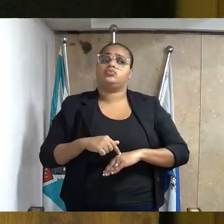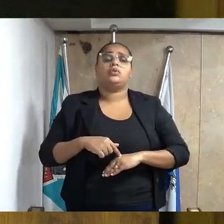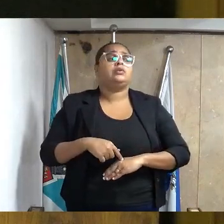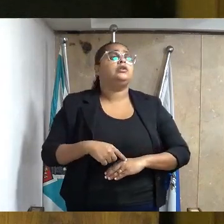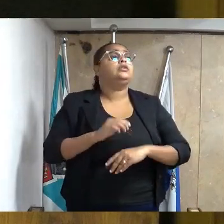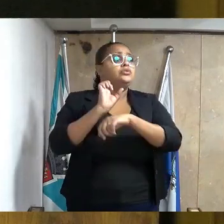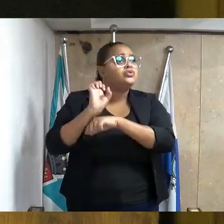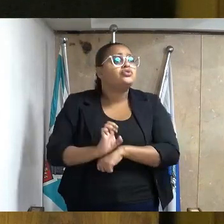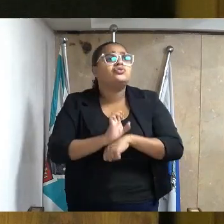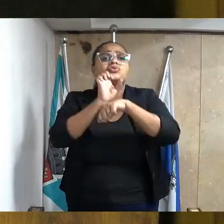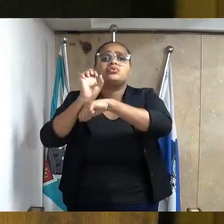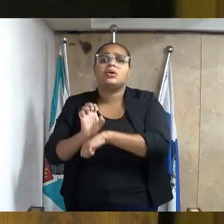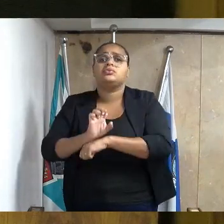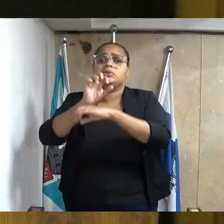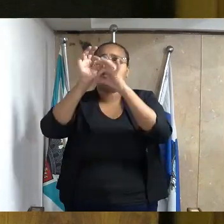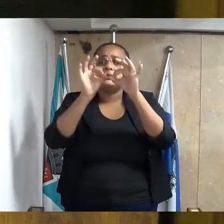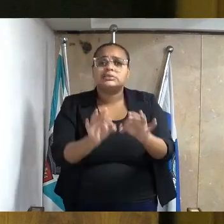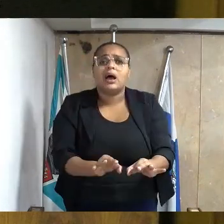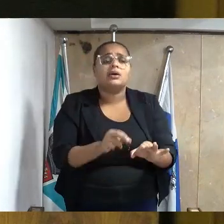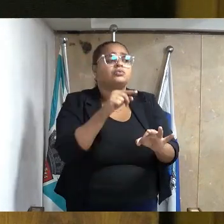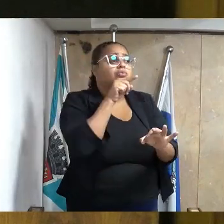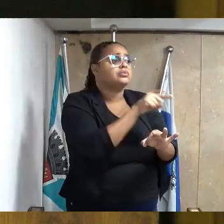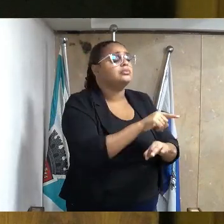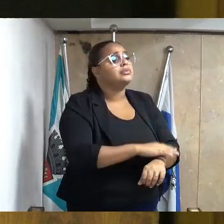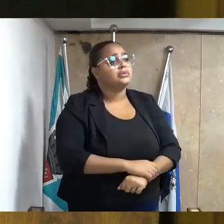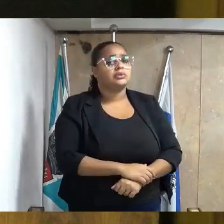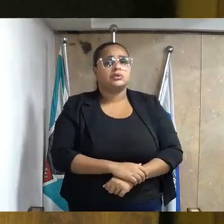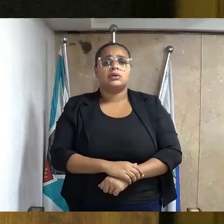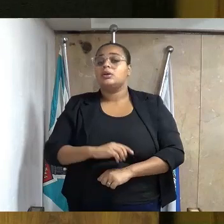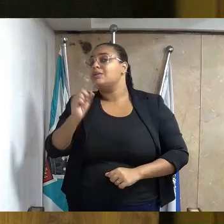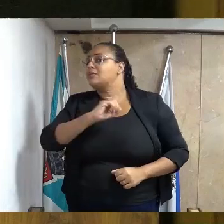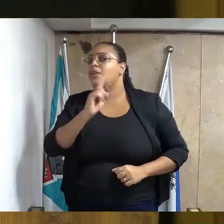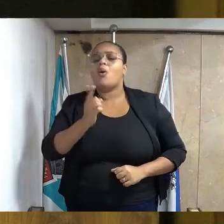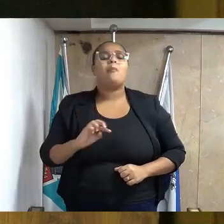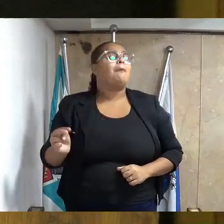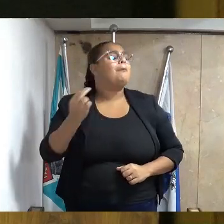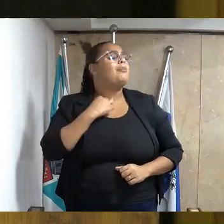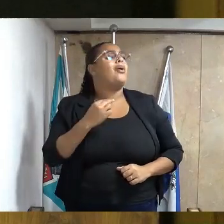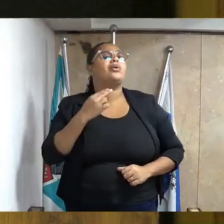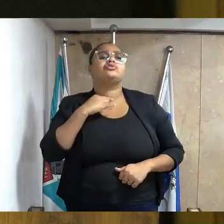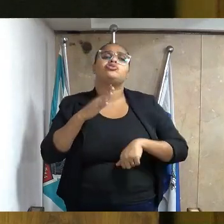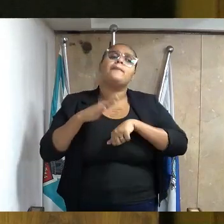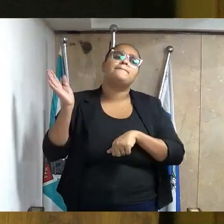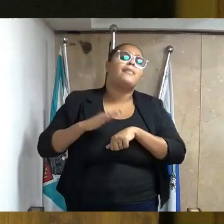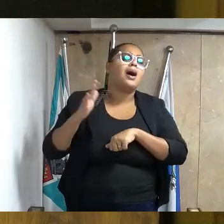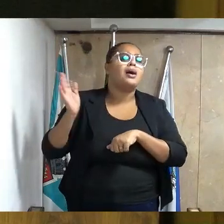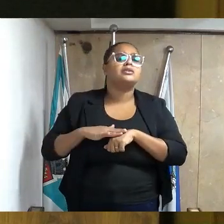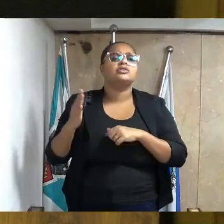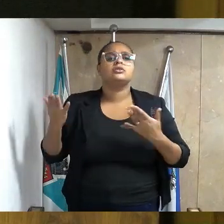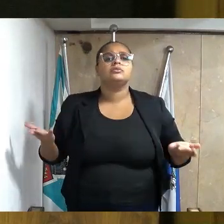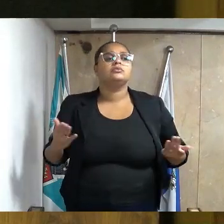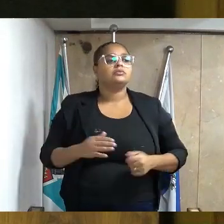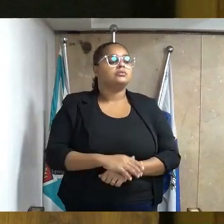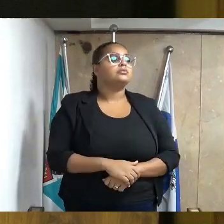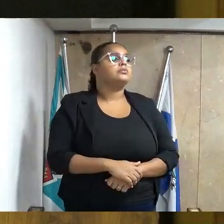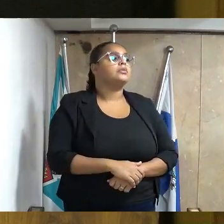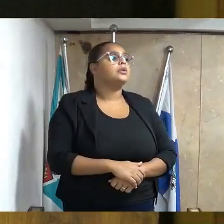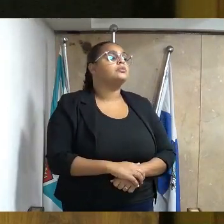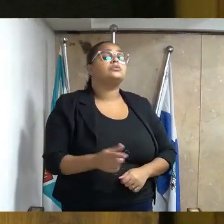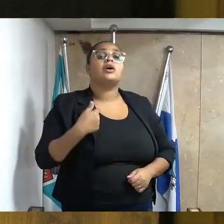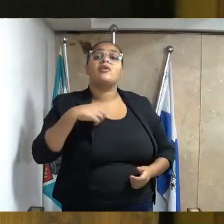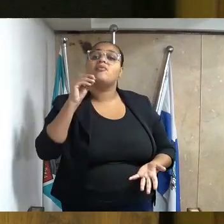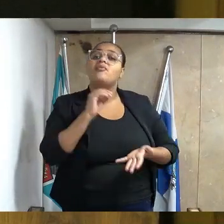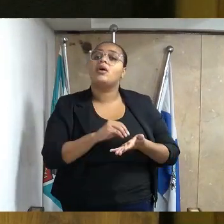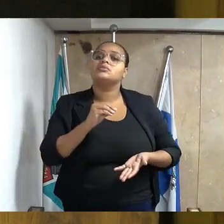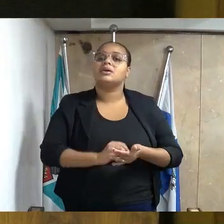possui mecanismos legais de cobrança, não pode ainda mais nesse momento em que o